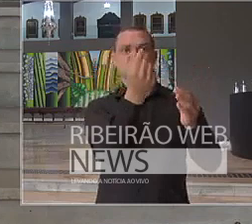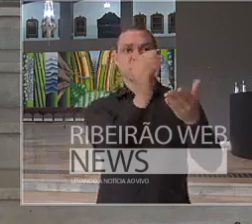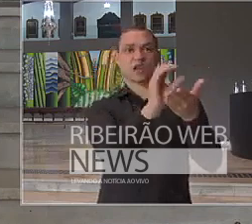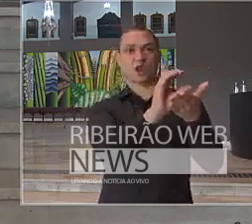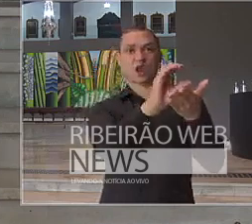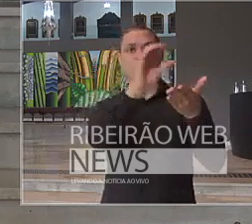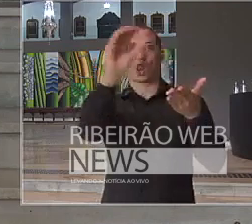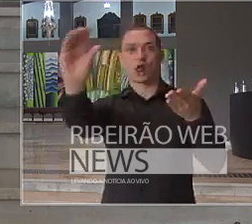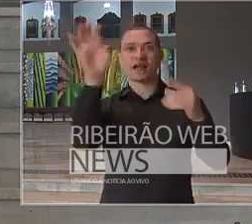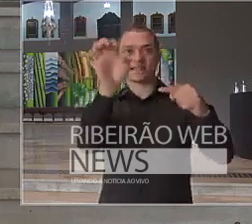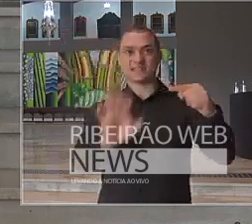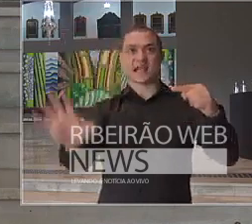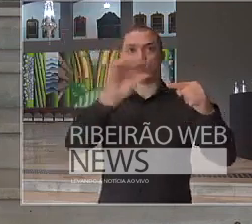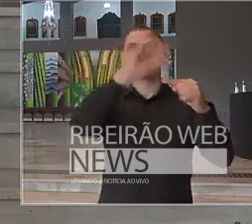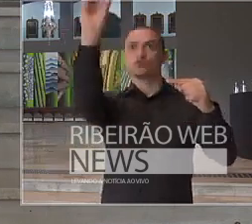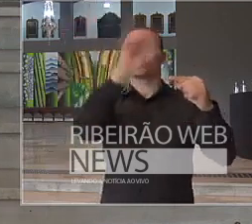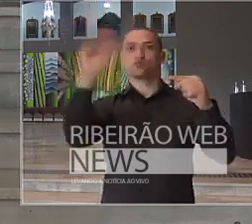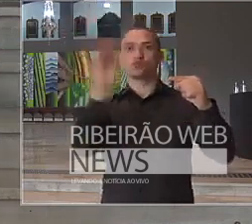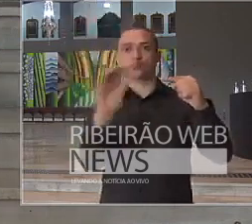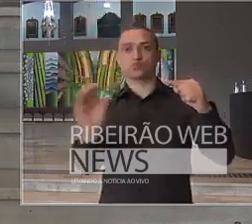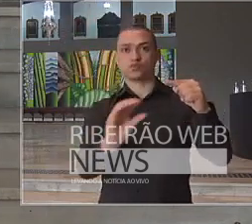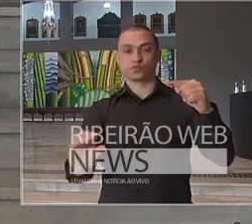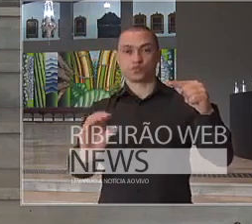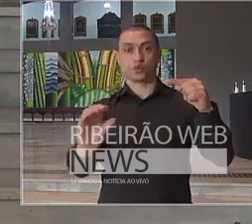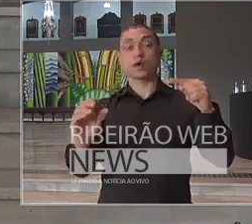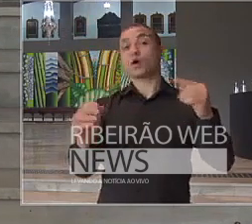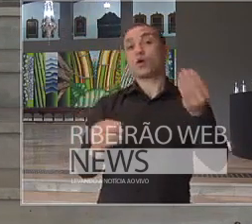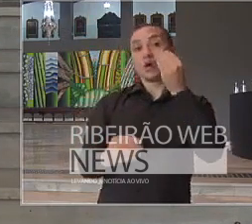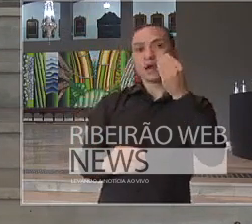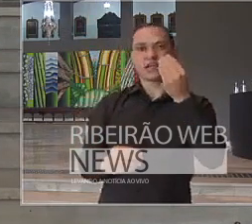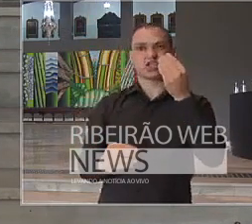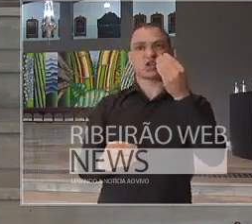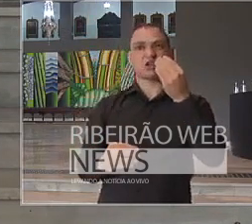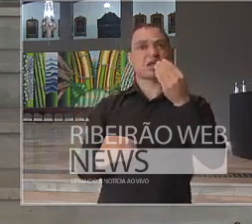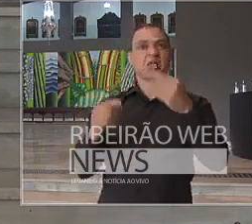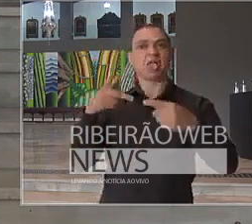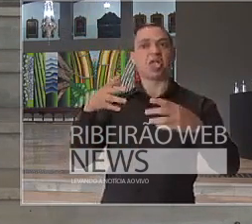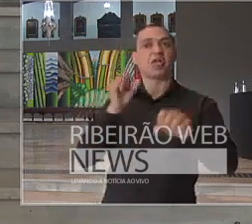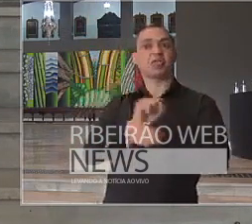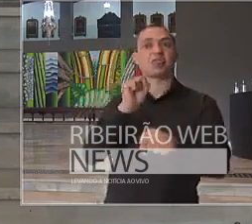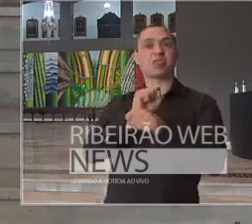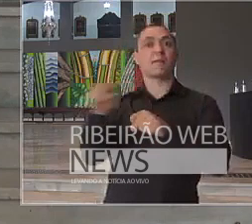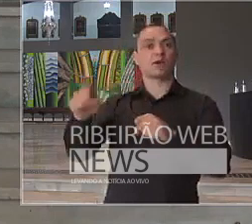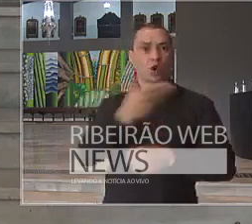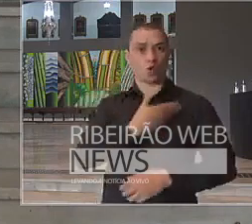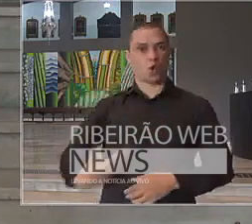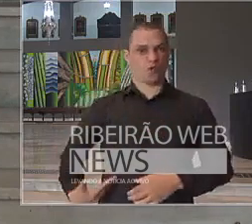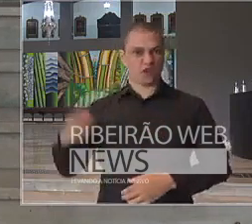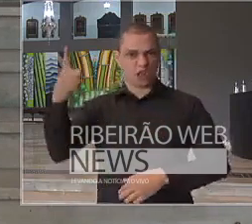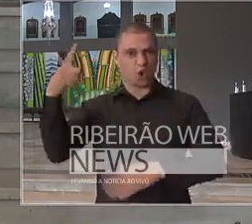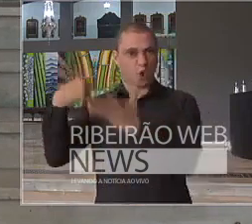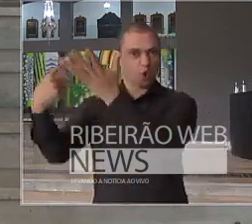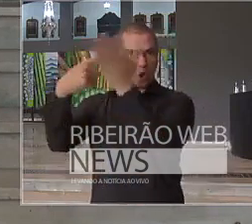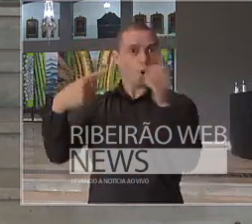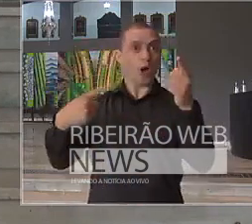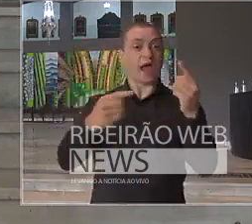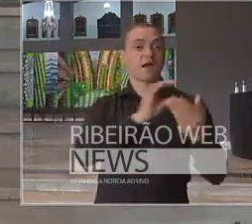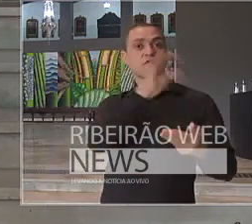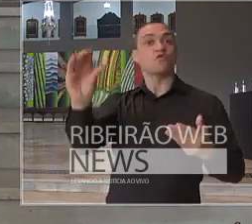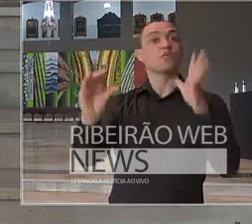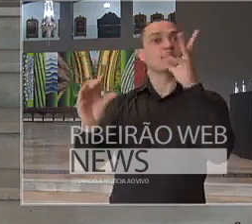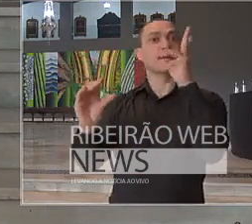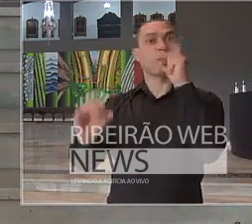recursos para os estados brasileiros como forma de retaliação aos governadores estaduais